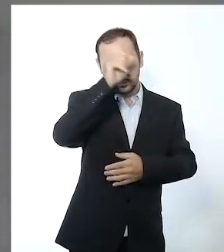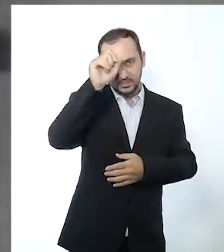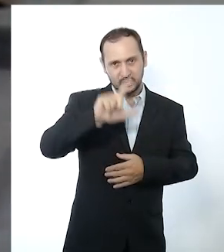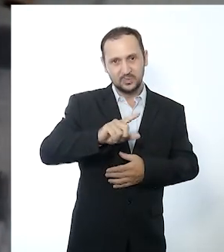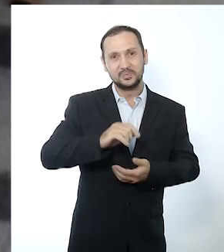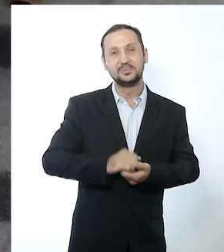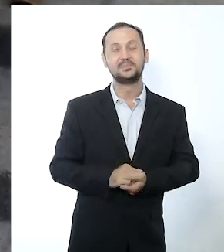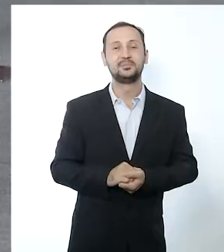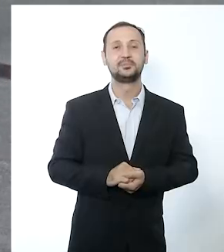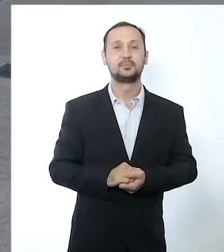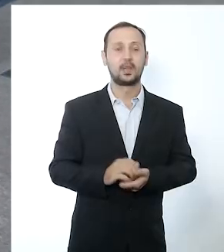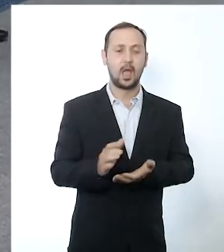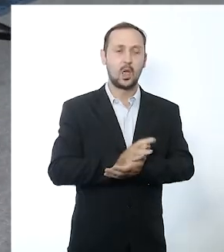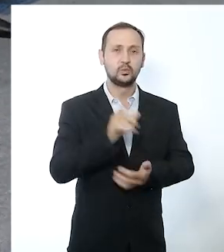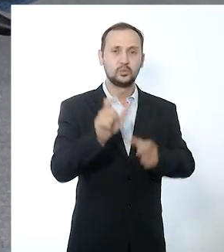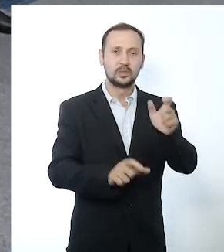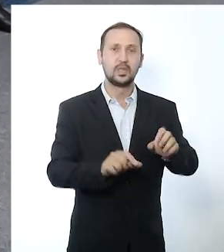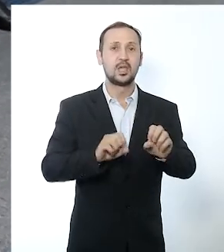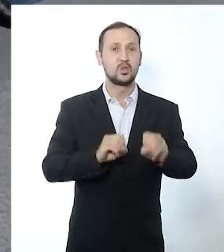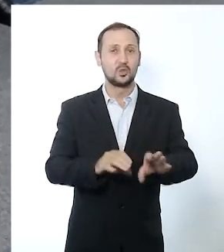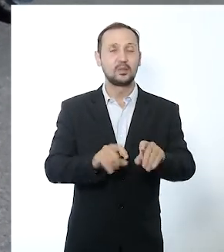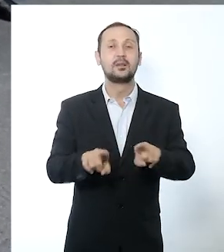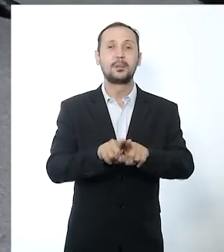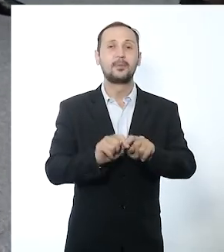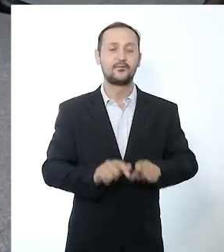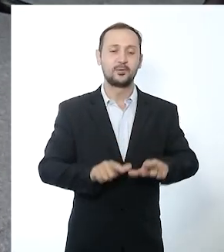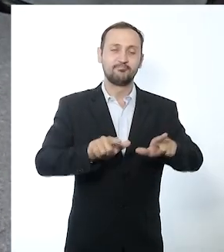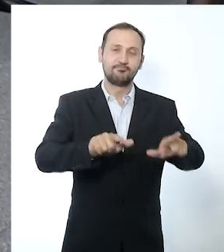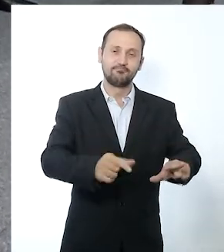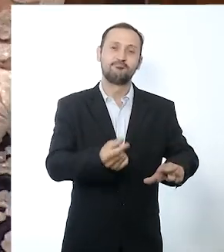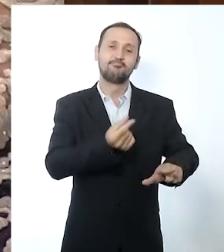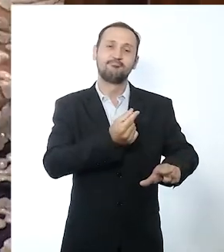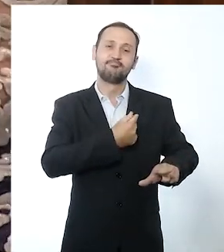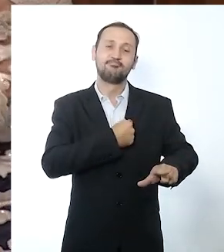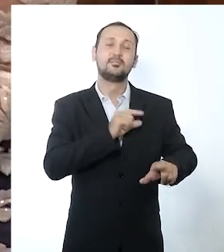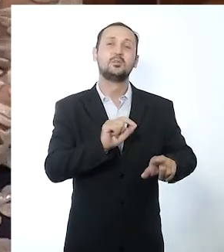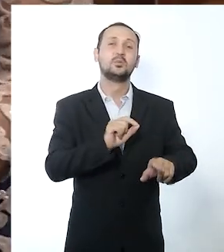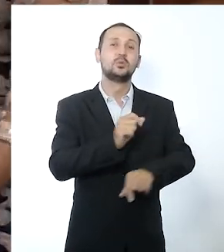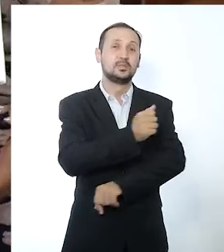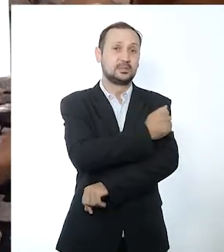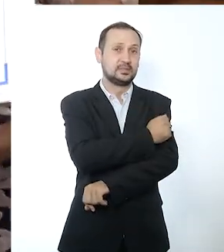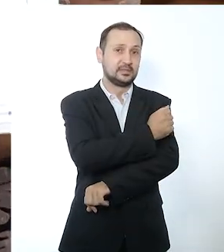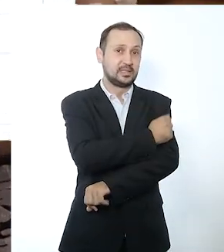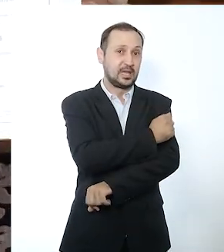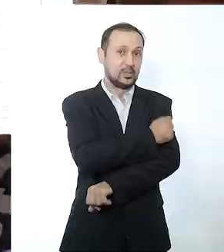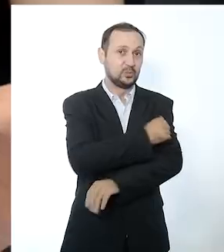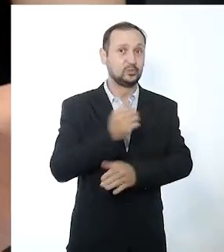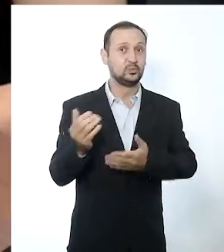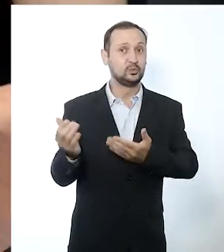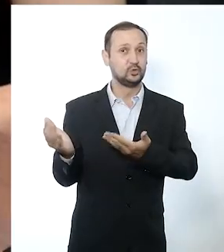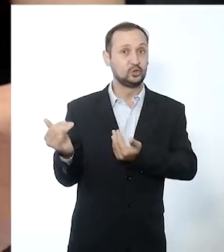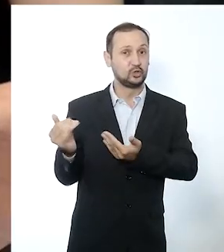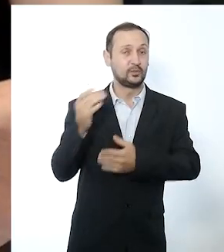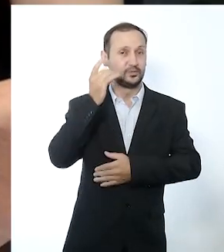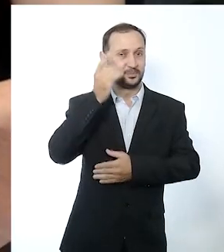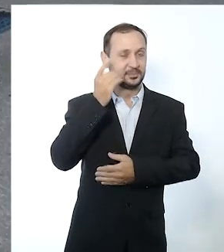Estado. Educadores foram homenageados pelos deputados estudantes do Parlamento Jovem.